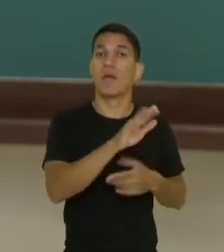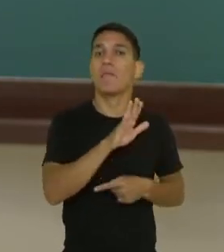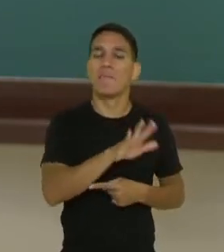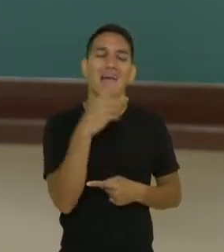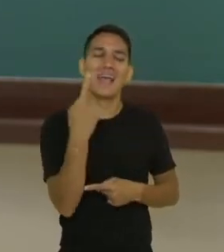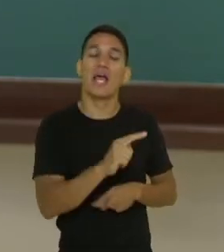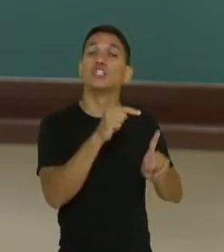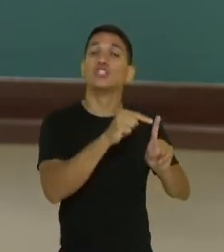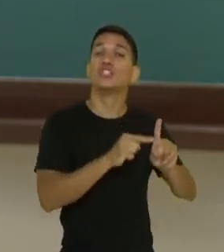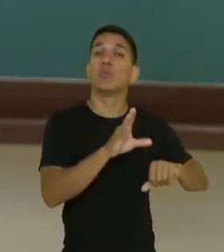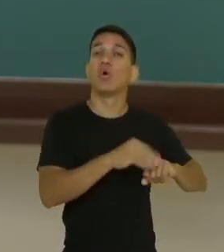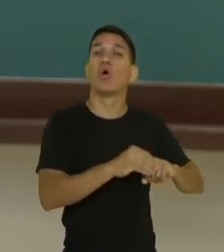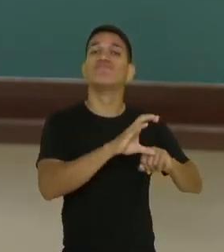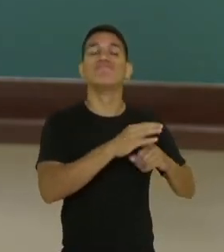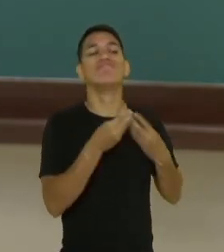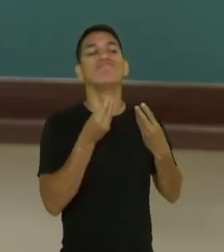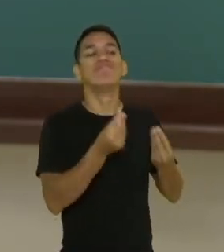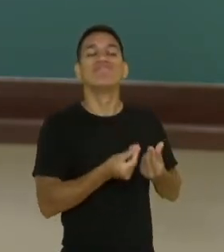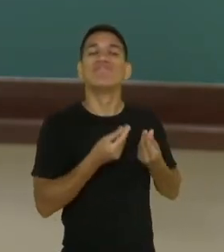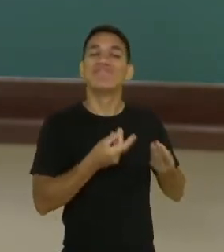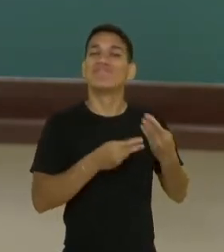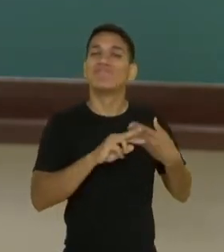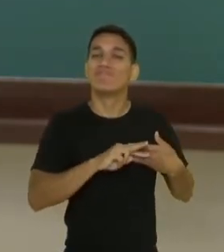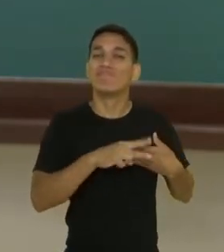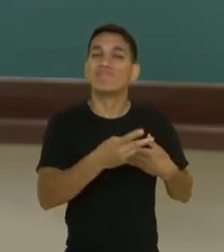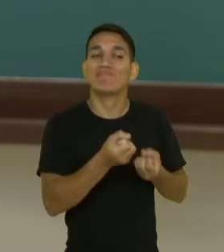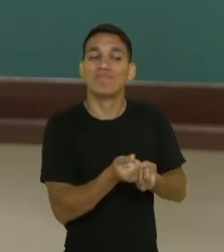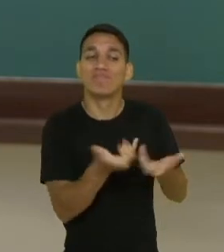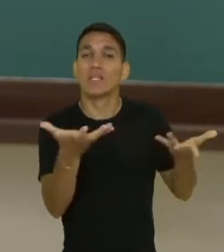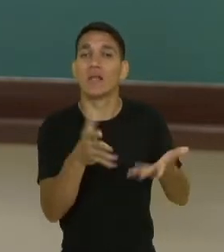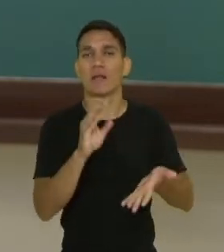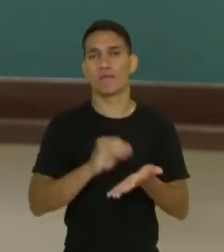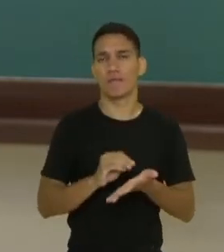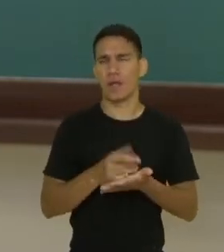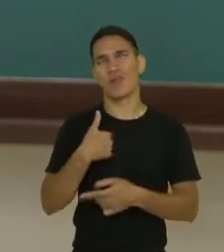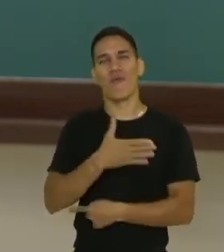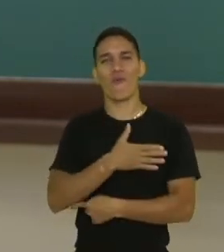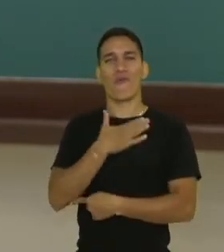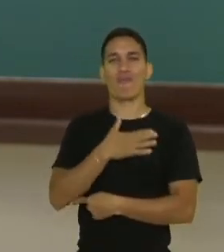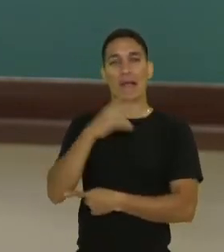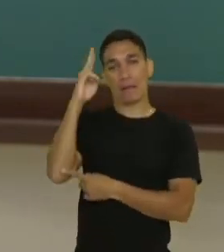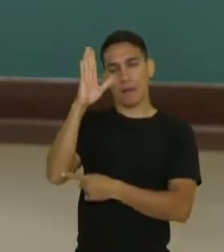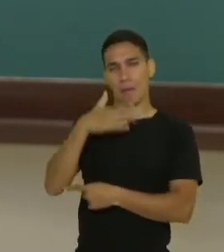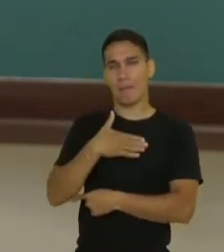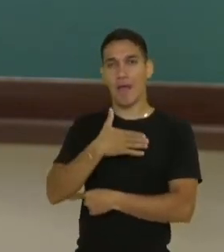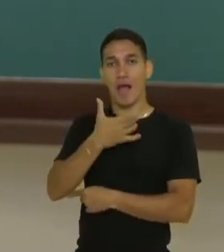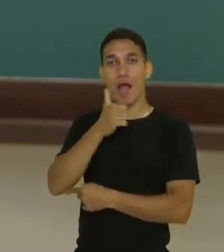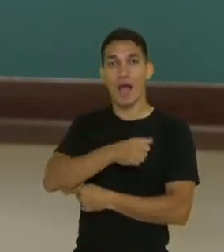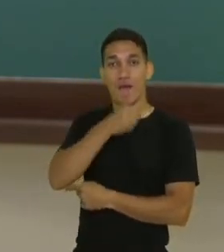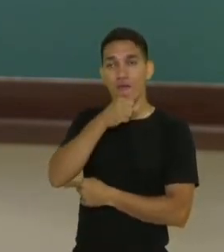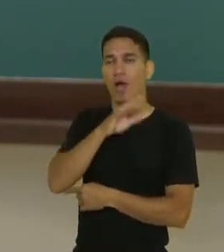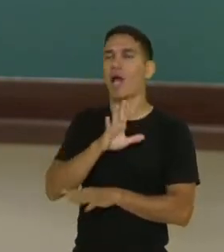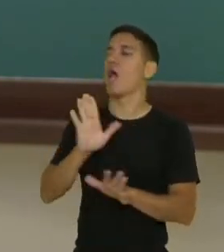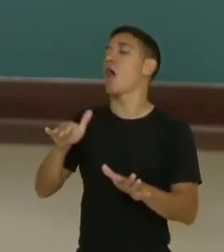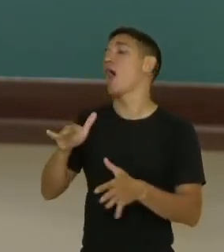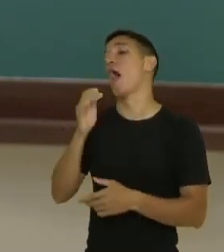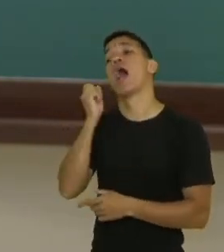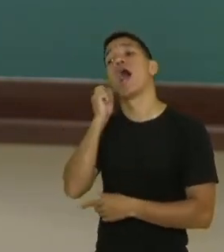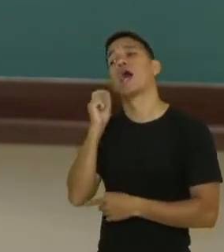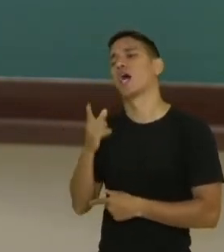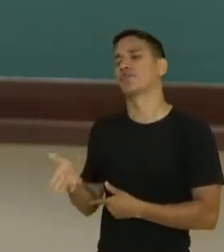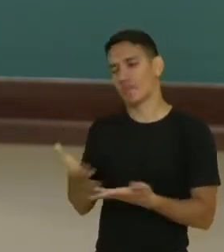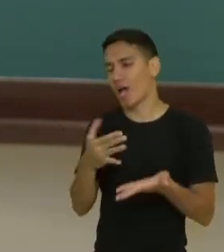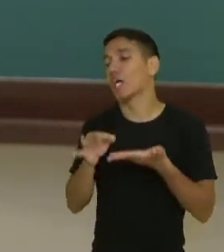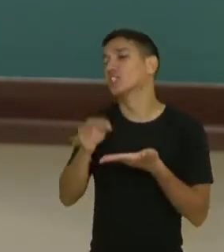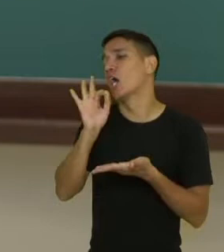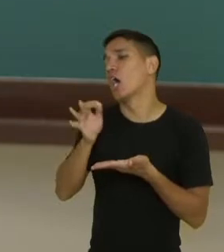de conhecimento que não é refletido, né? Eu gosto de lembrar minha avó quando fala assim para mim: Ah, Carol, toma lá um chazinho